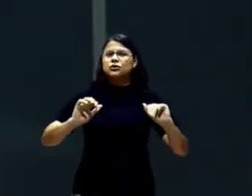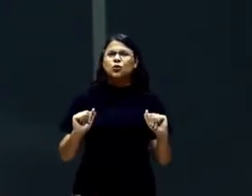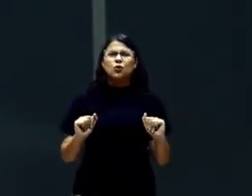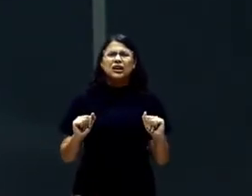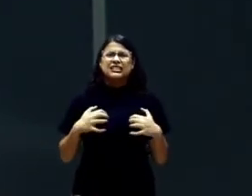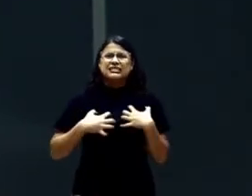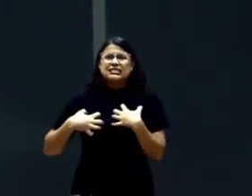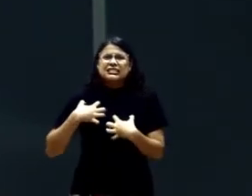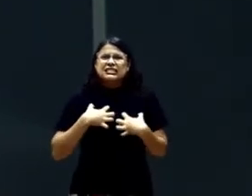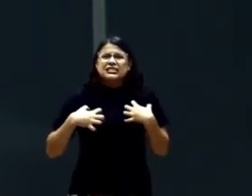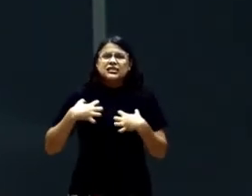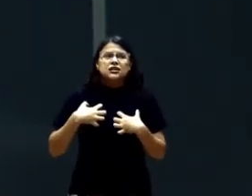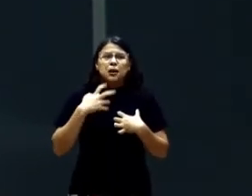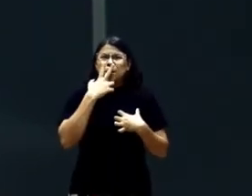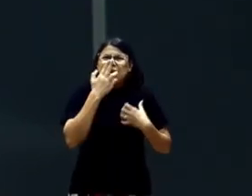A ganância cega,